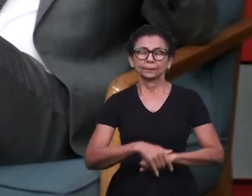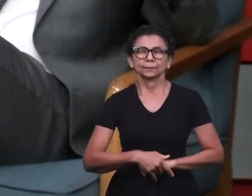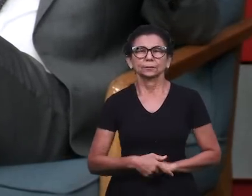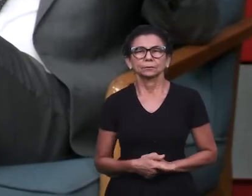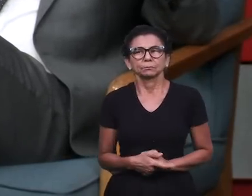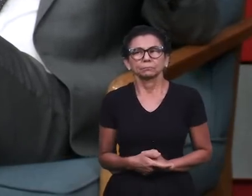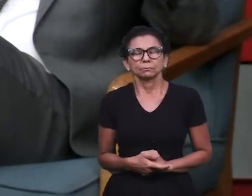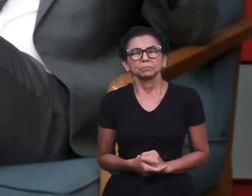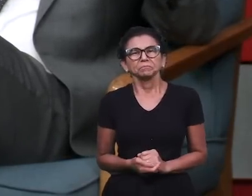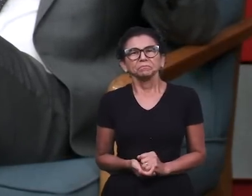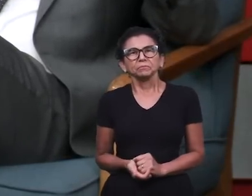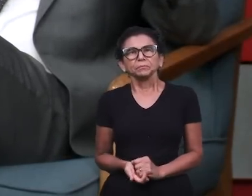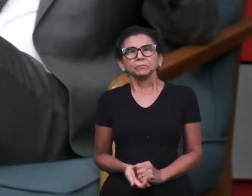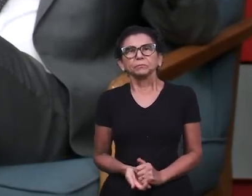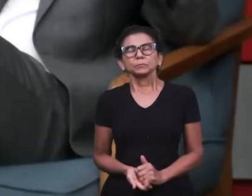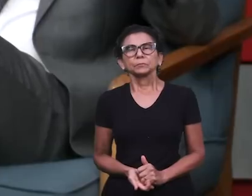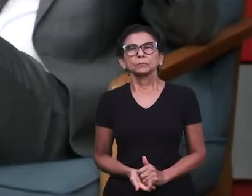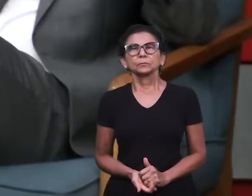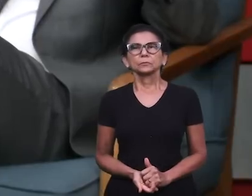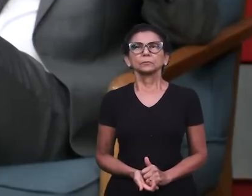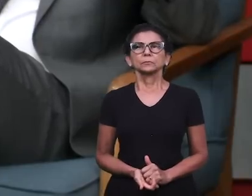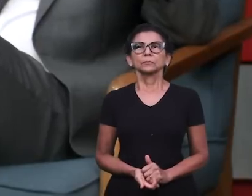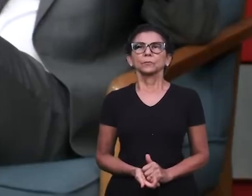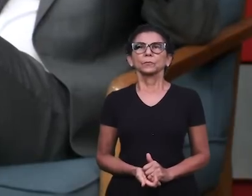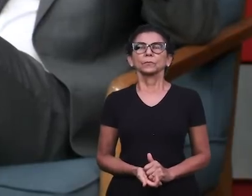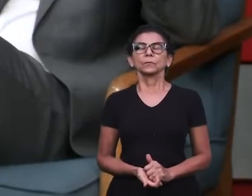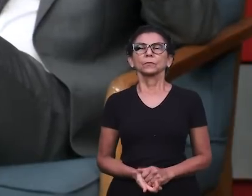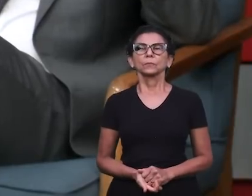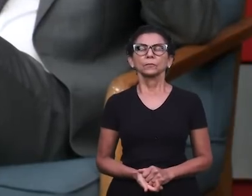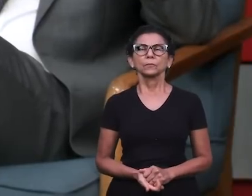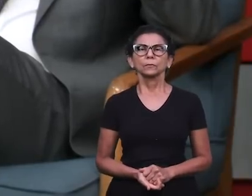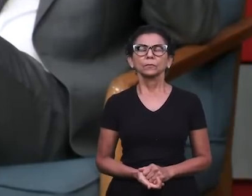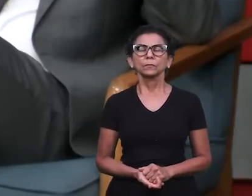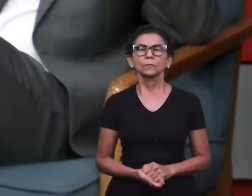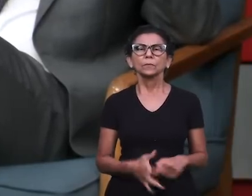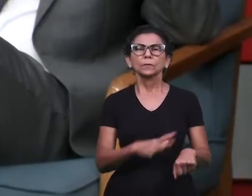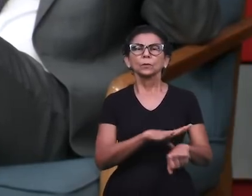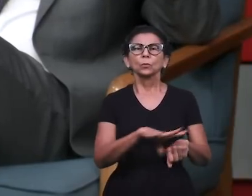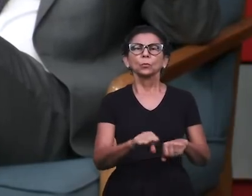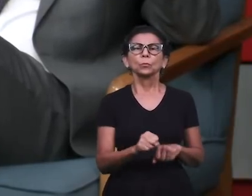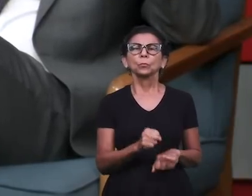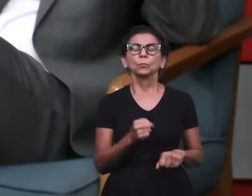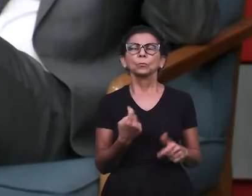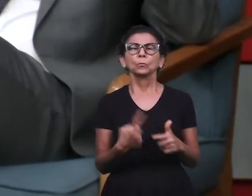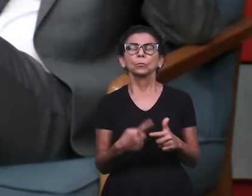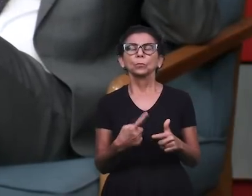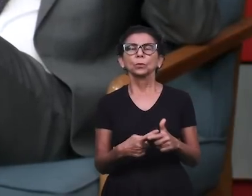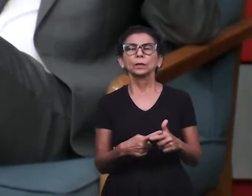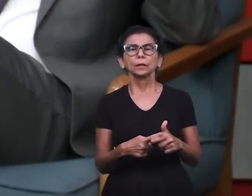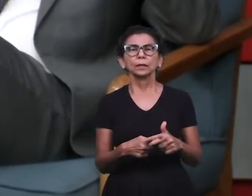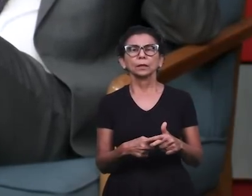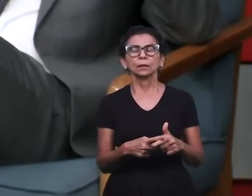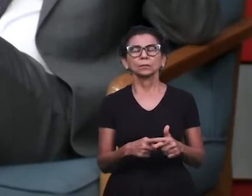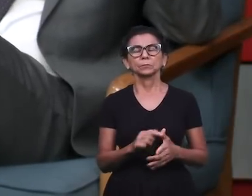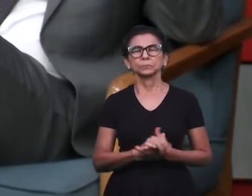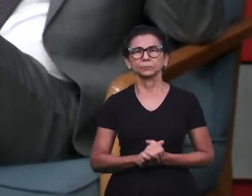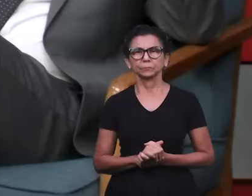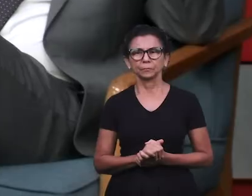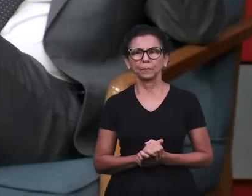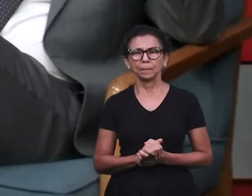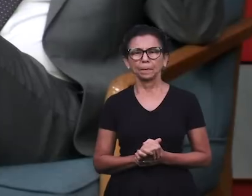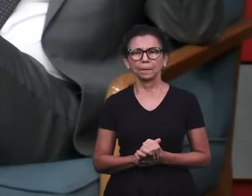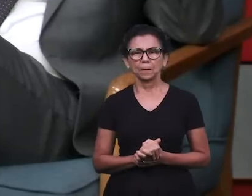É claro, a cura daquele homem. O que acontece? Qual